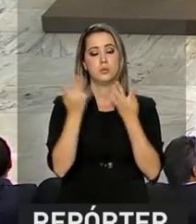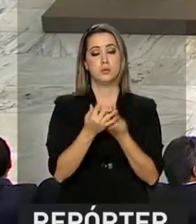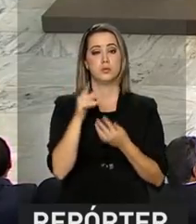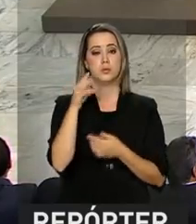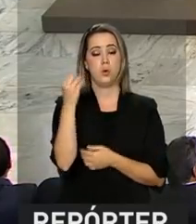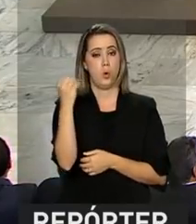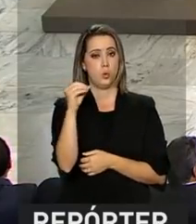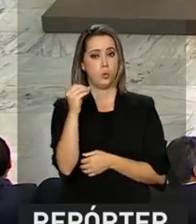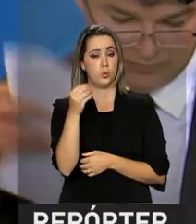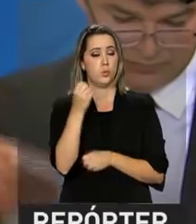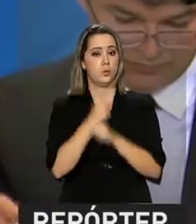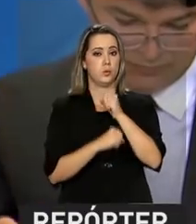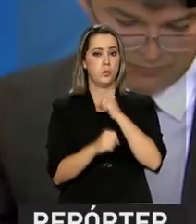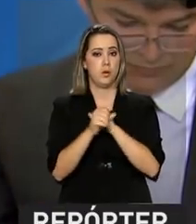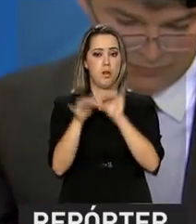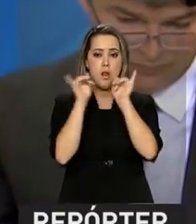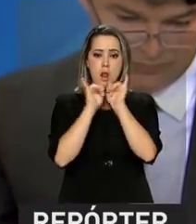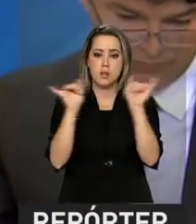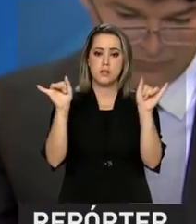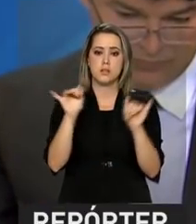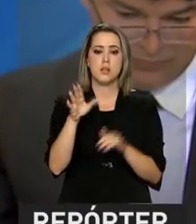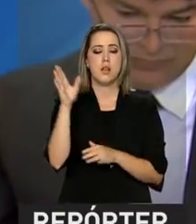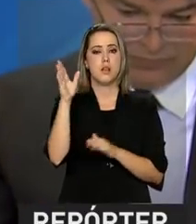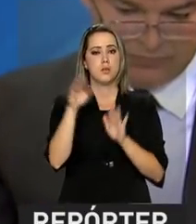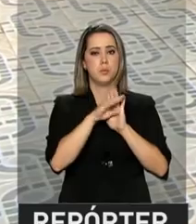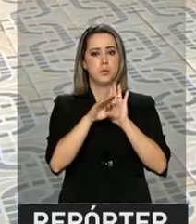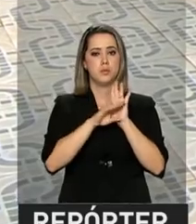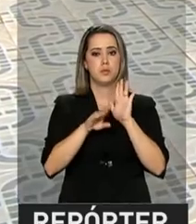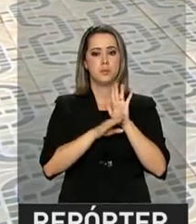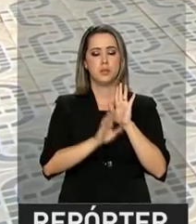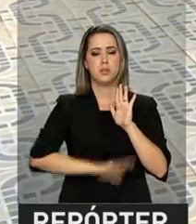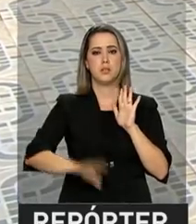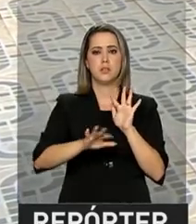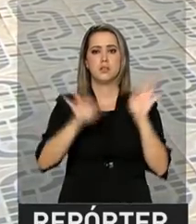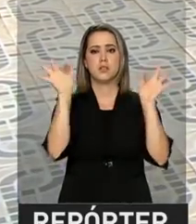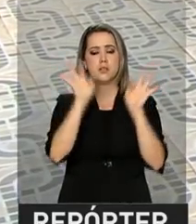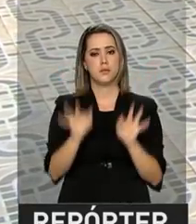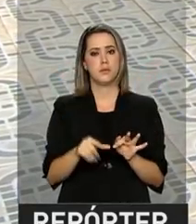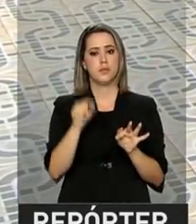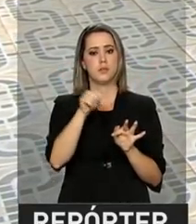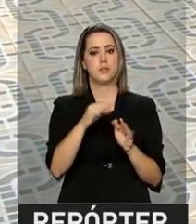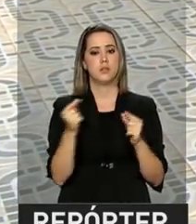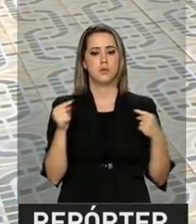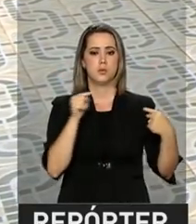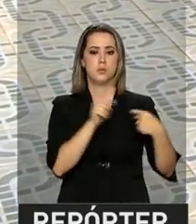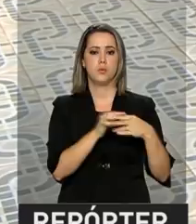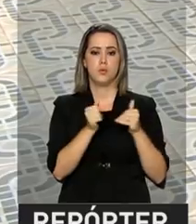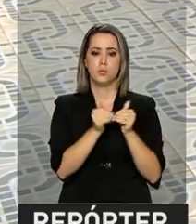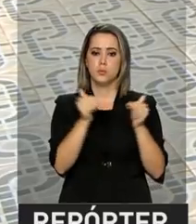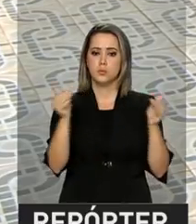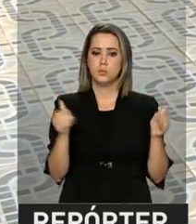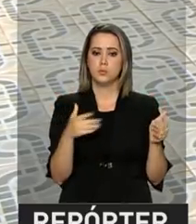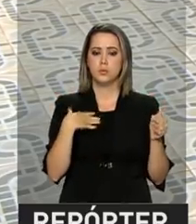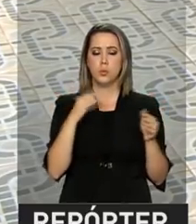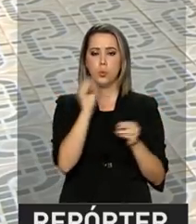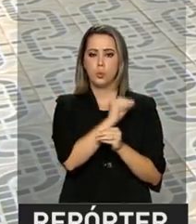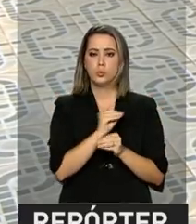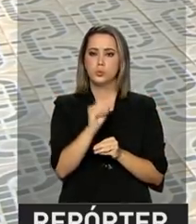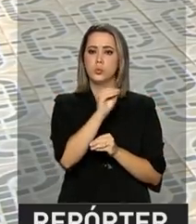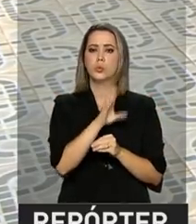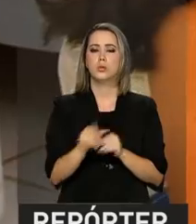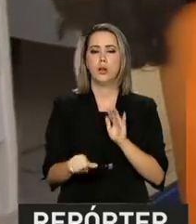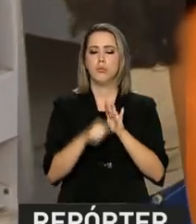de 2016, foi lançado o programa Criança Feliz. O objetivo é ampliar a rede de atenção e cuidado integral na